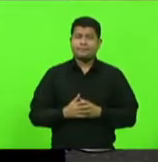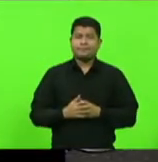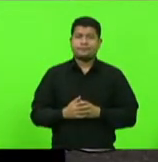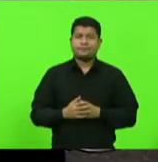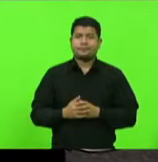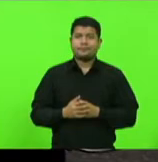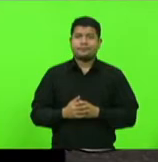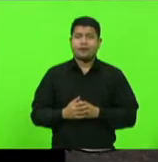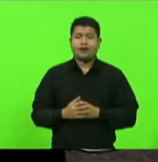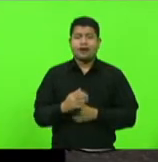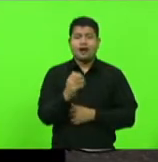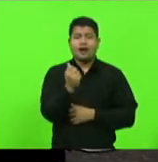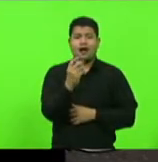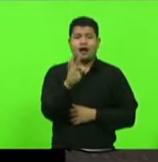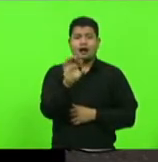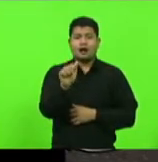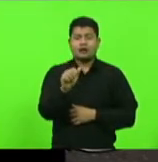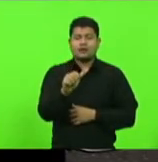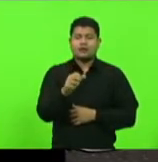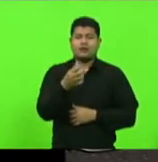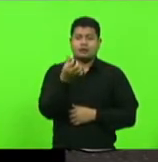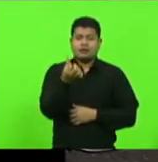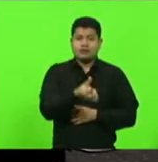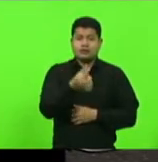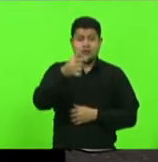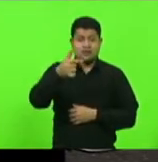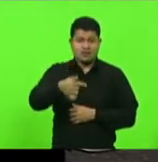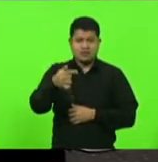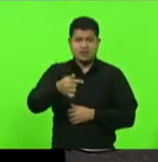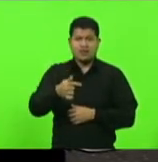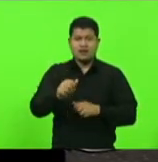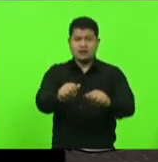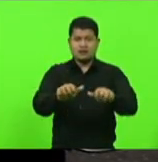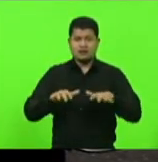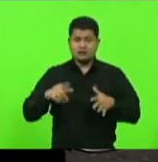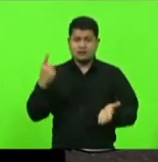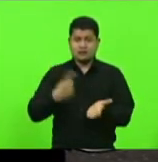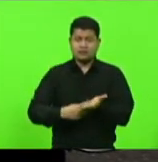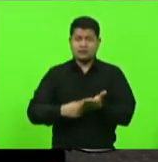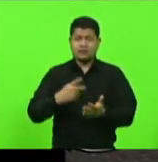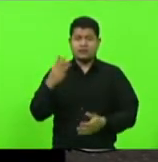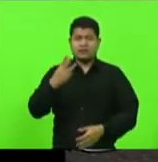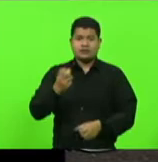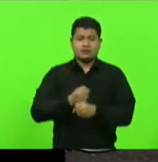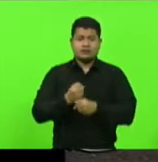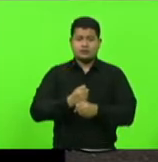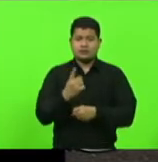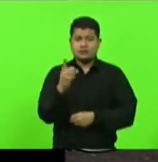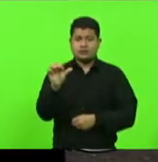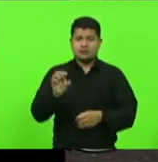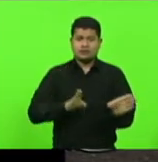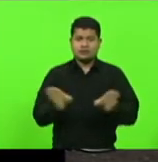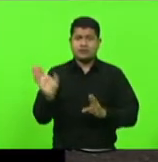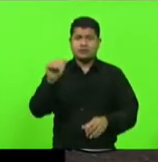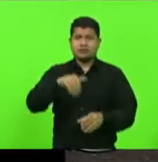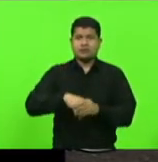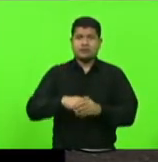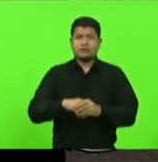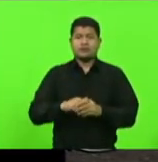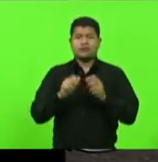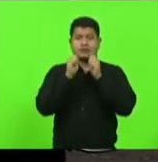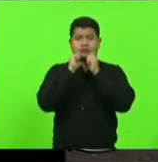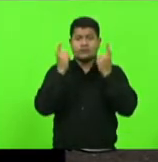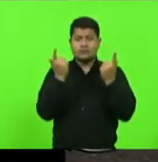Ata da 67ª Sessão Ordinária da 3ª Sessão Legislativa da 19ª Legislatura da Assembleia